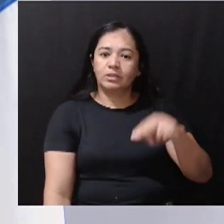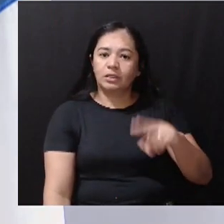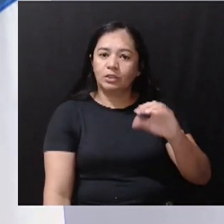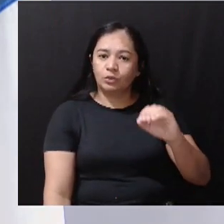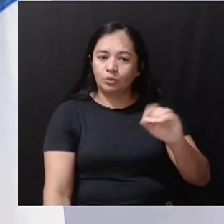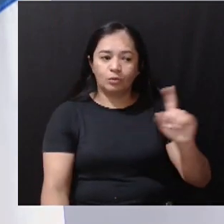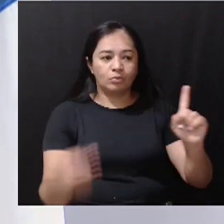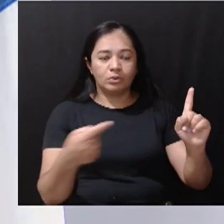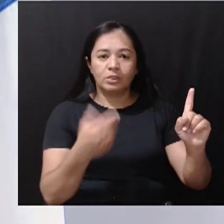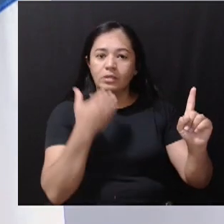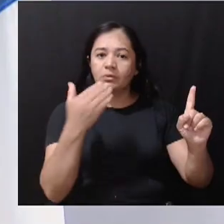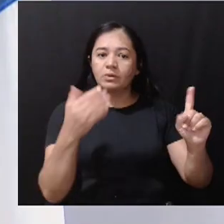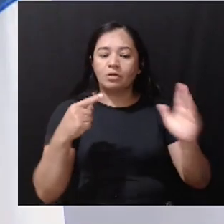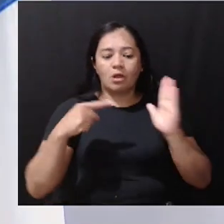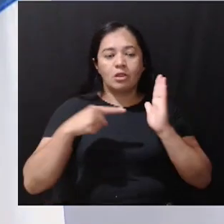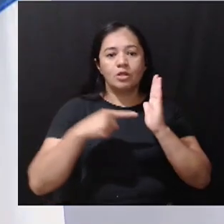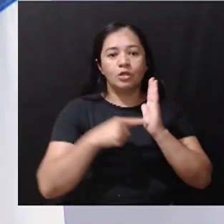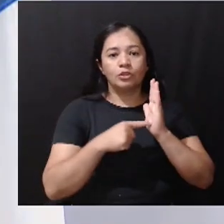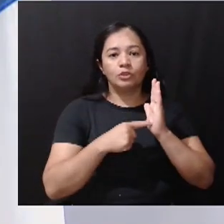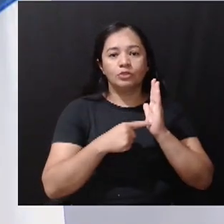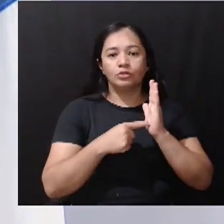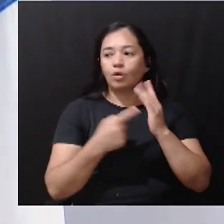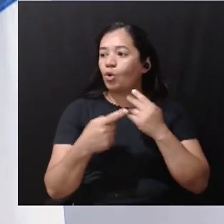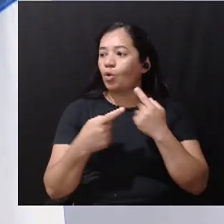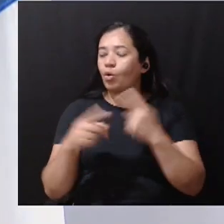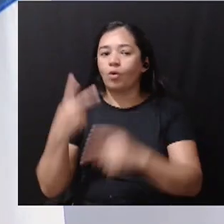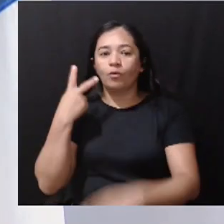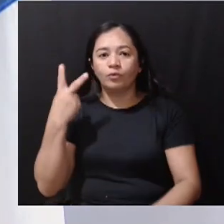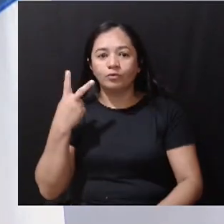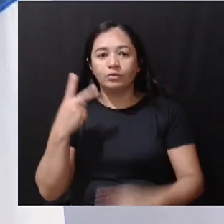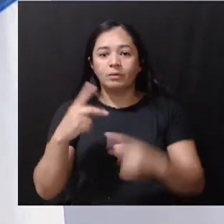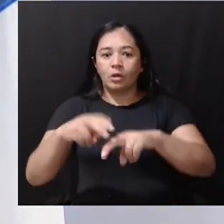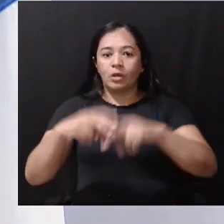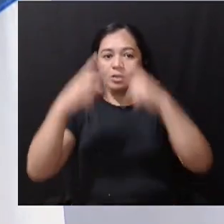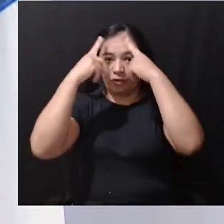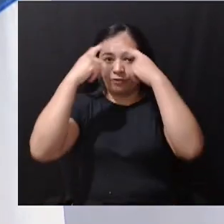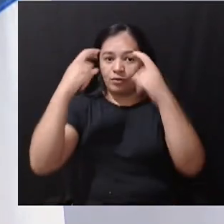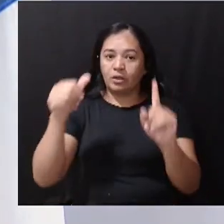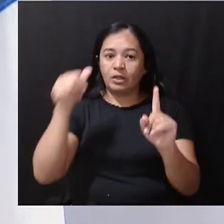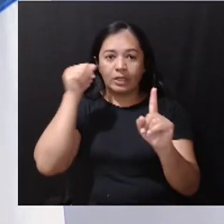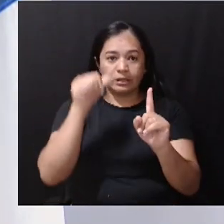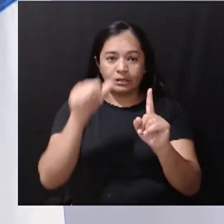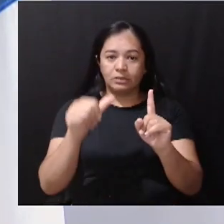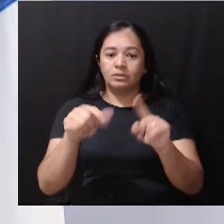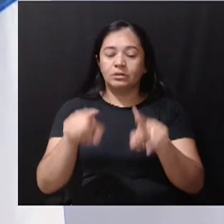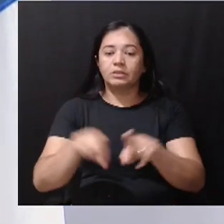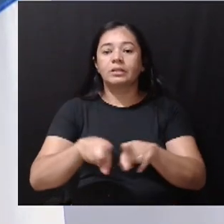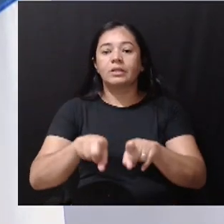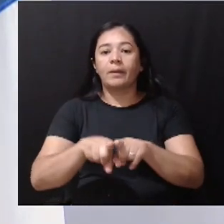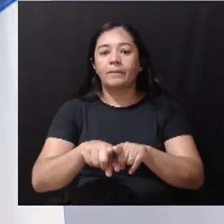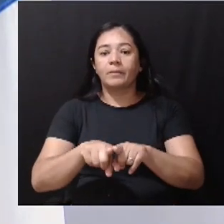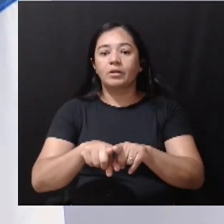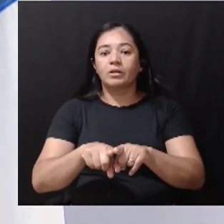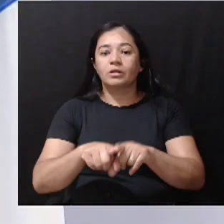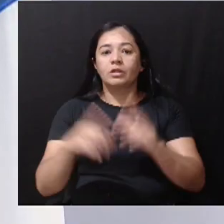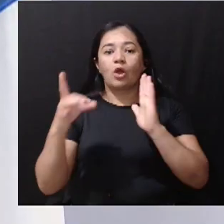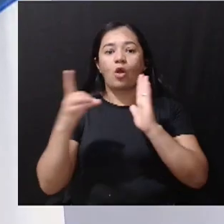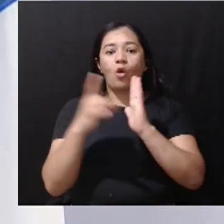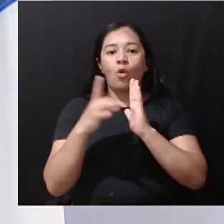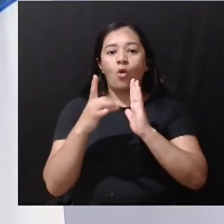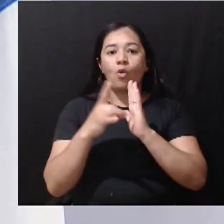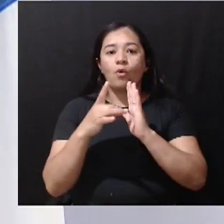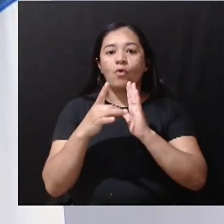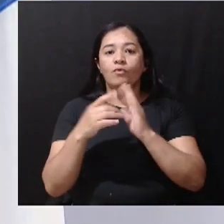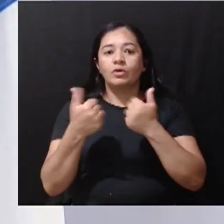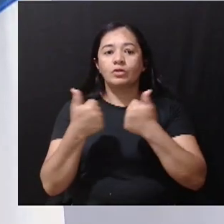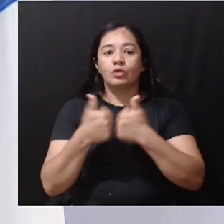uma denúncia contra o parlamentar de violência contra a mulher e também de ter danificado o vidro traseiro de um ônibus de